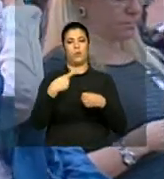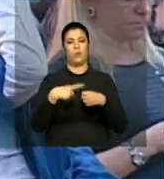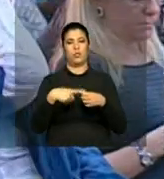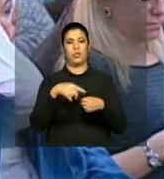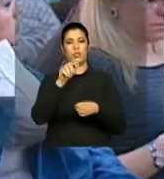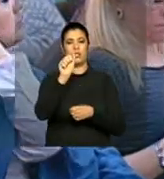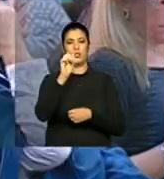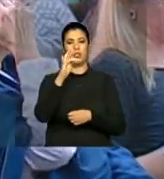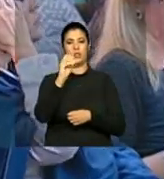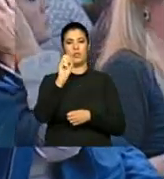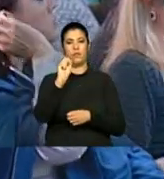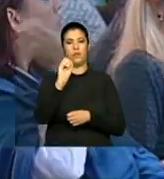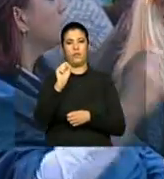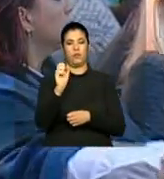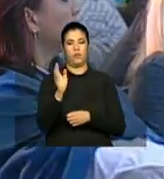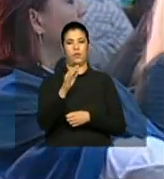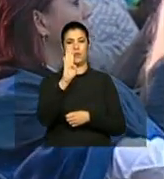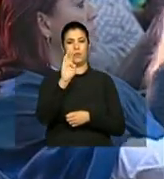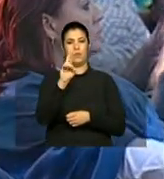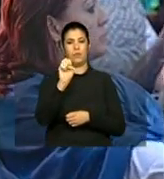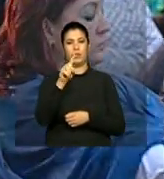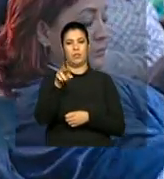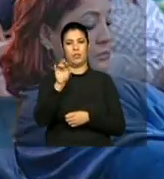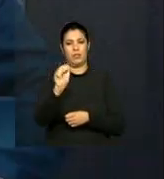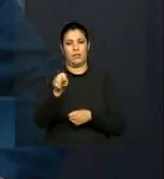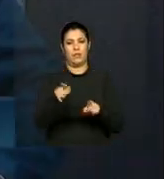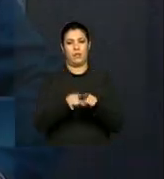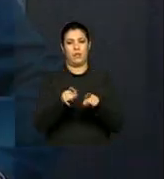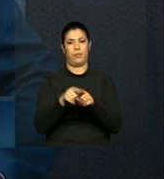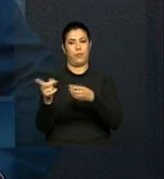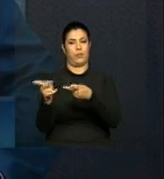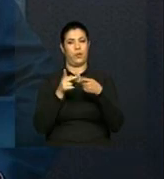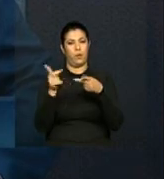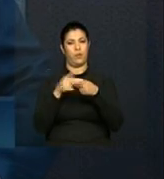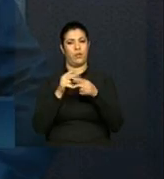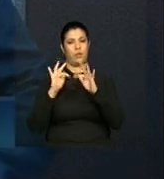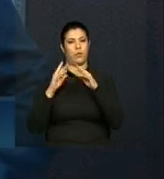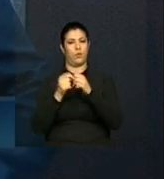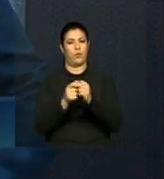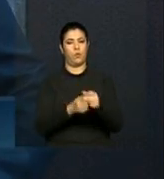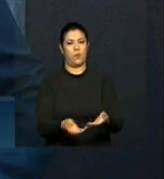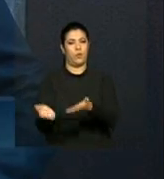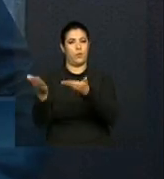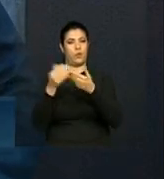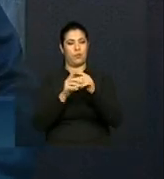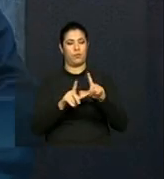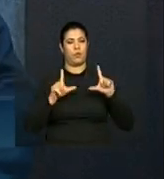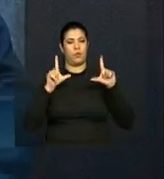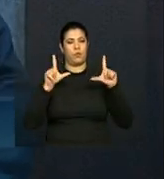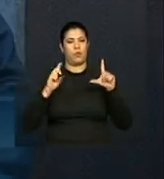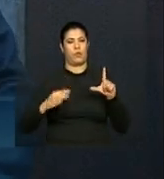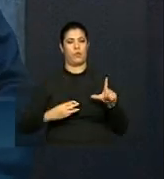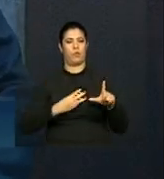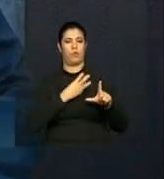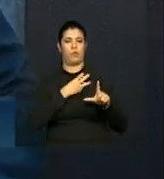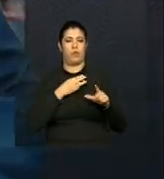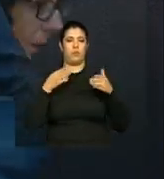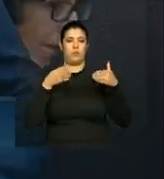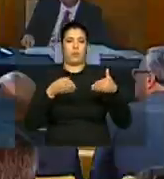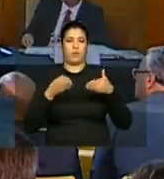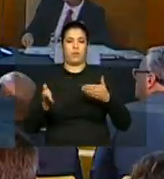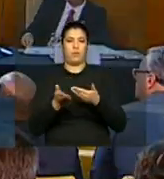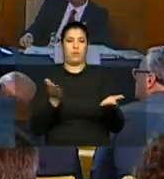Norte. Convidamos os prefeitos dos consórcios para foto oficial com os ministros que acompanham a mesa neste